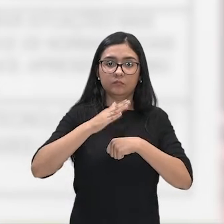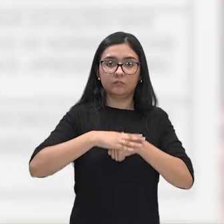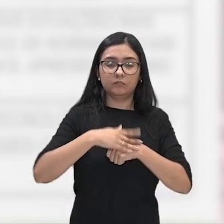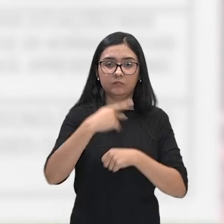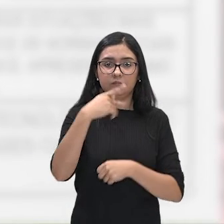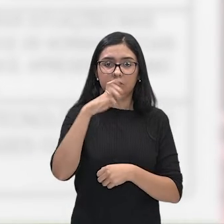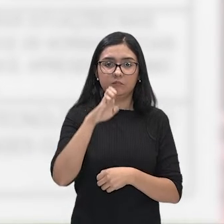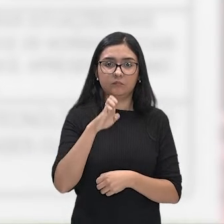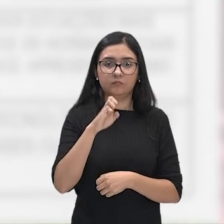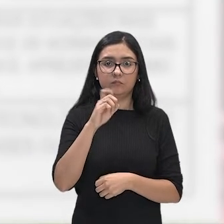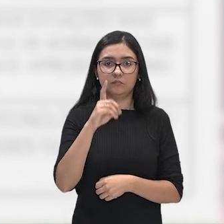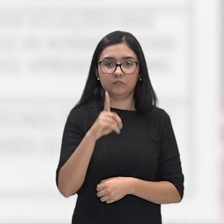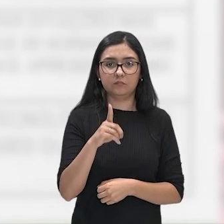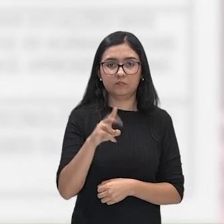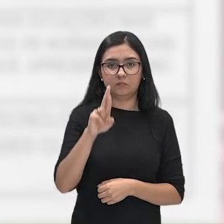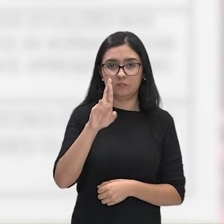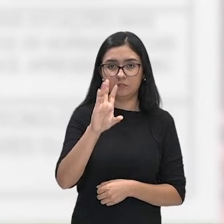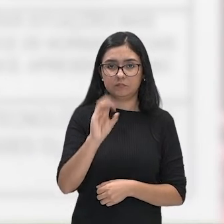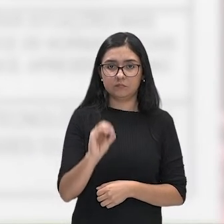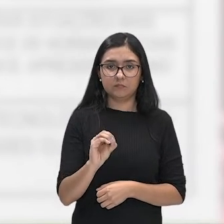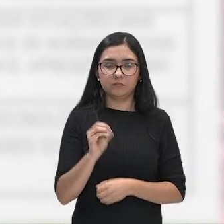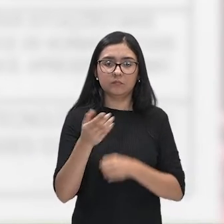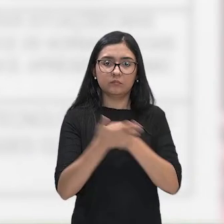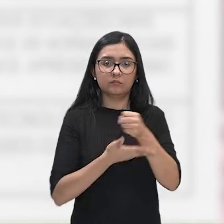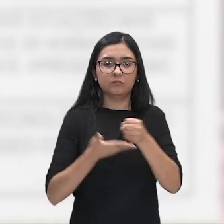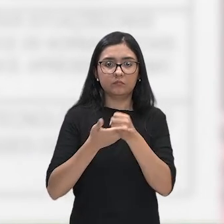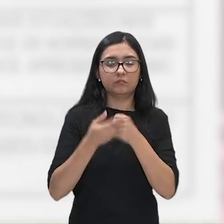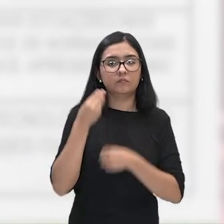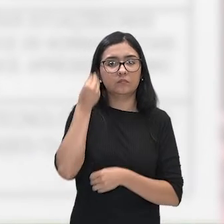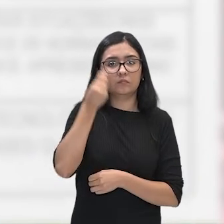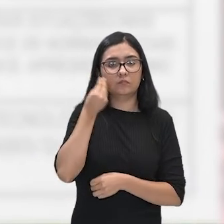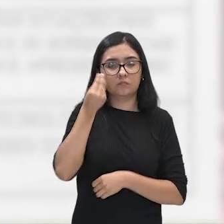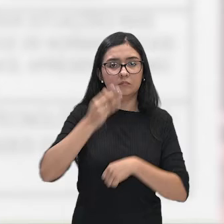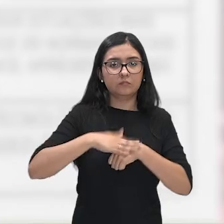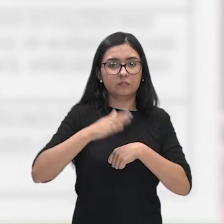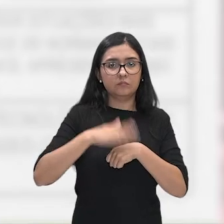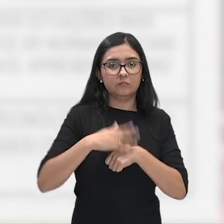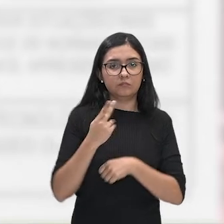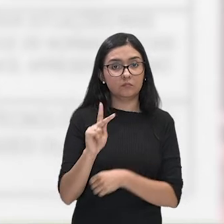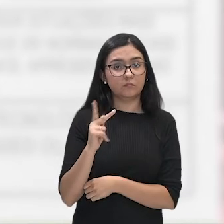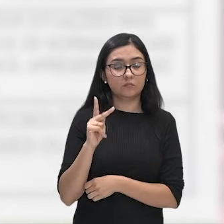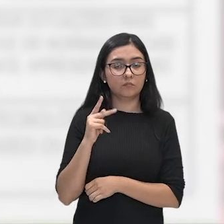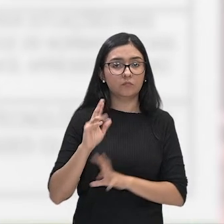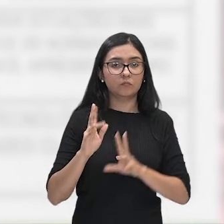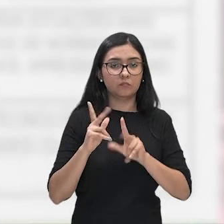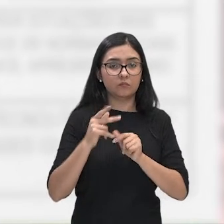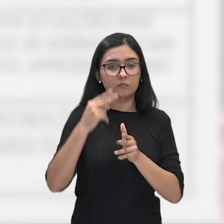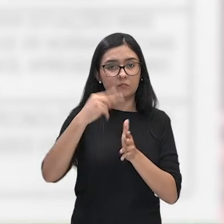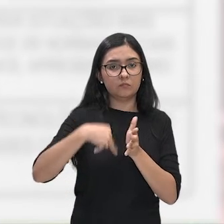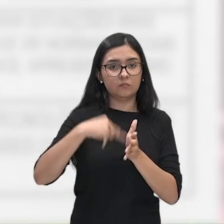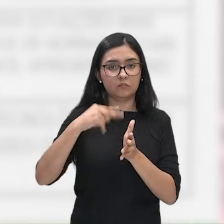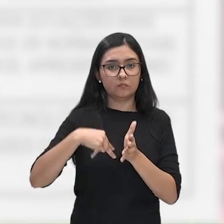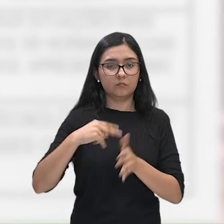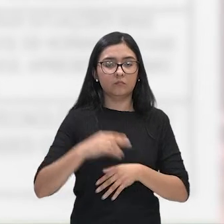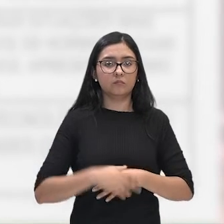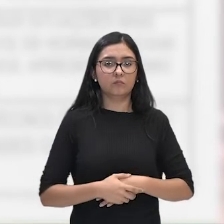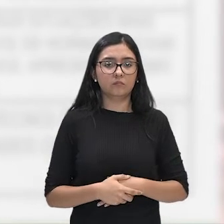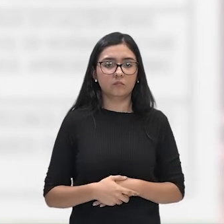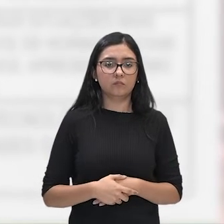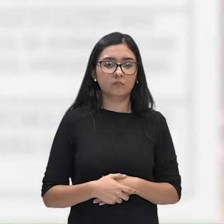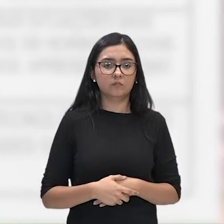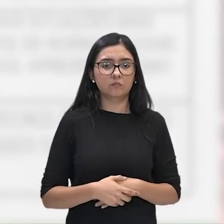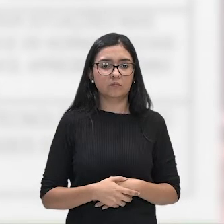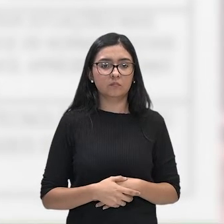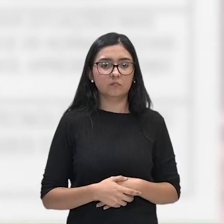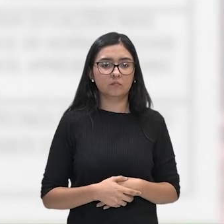Conceição, baseado nas experiências dele, no que ele leu, né, nas suas vivências. Aí tem